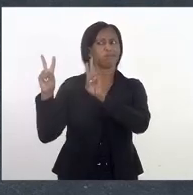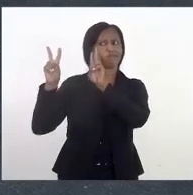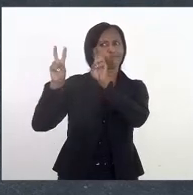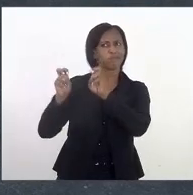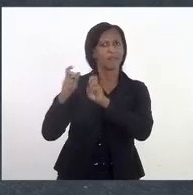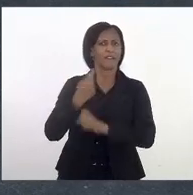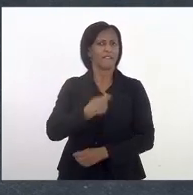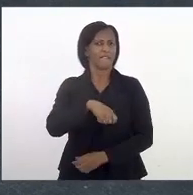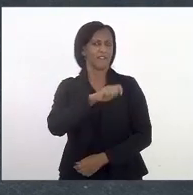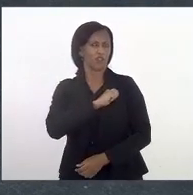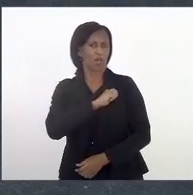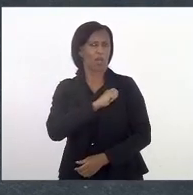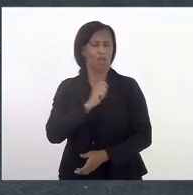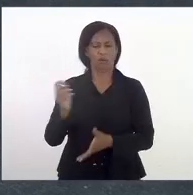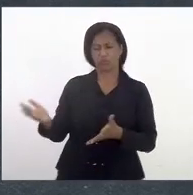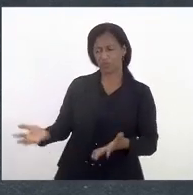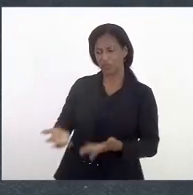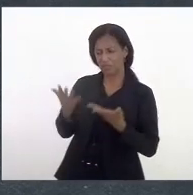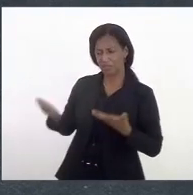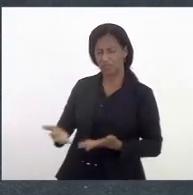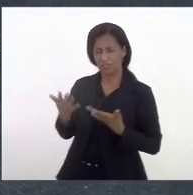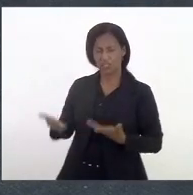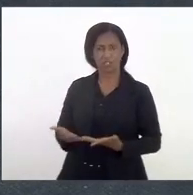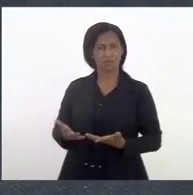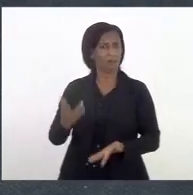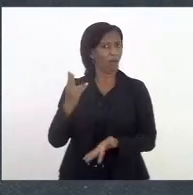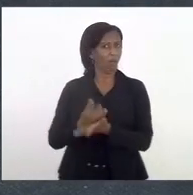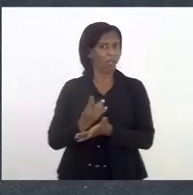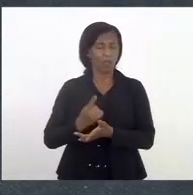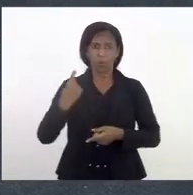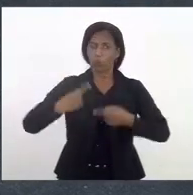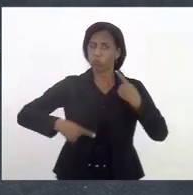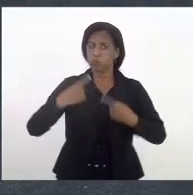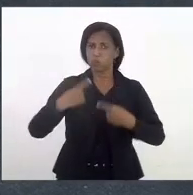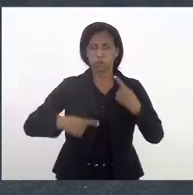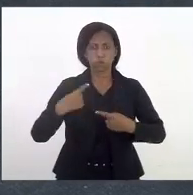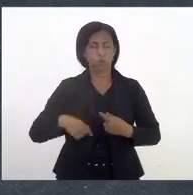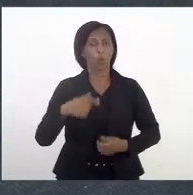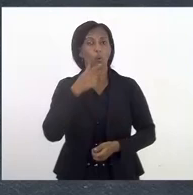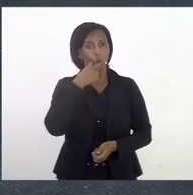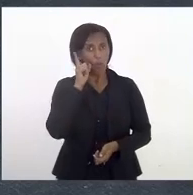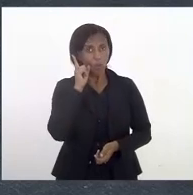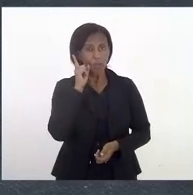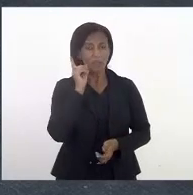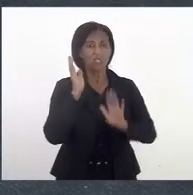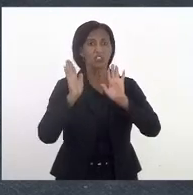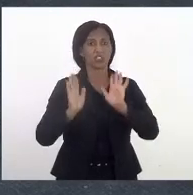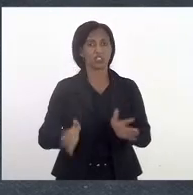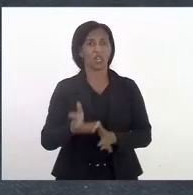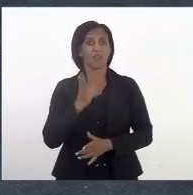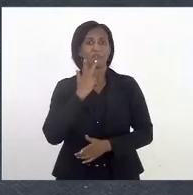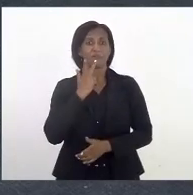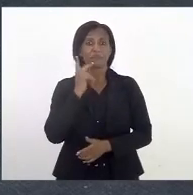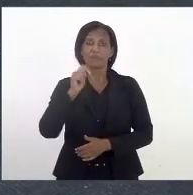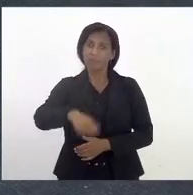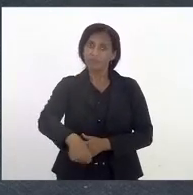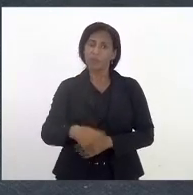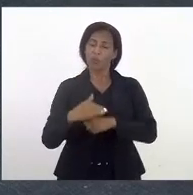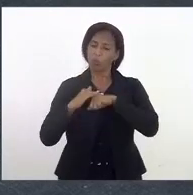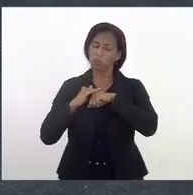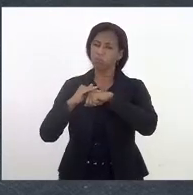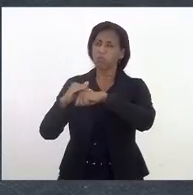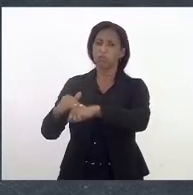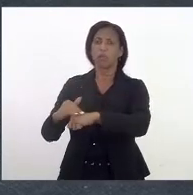tributários incentivos são discutidos ontem mesmo falar jogo aqui